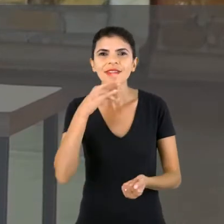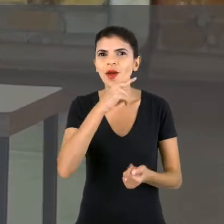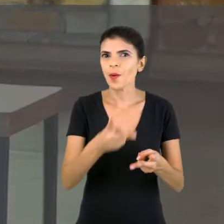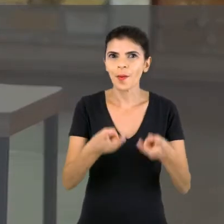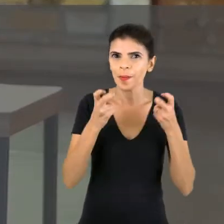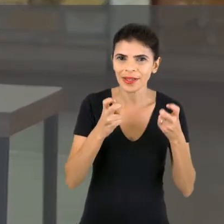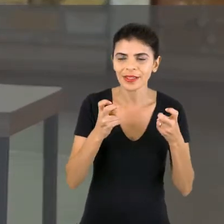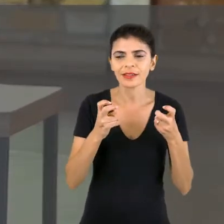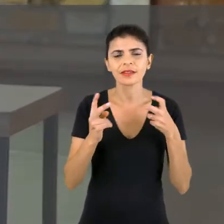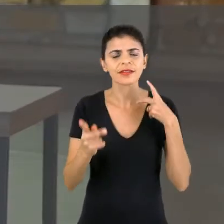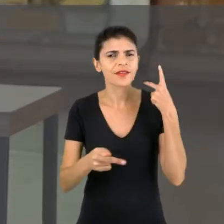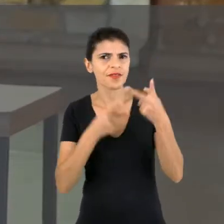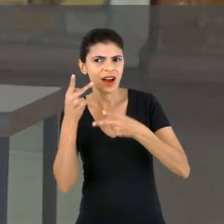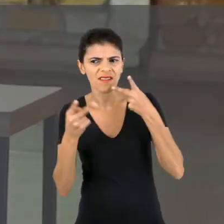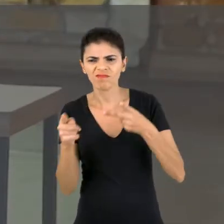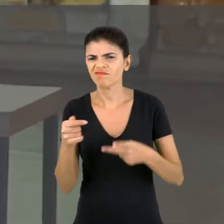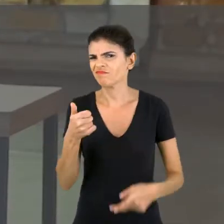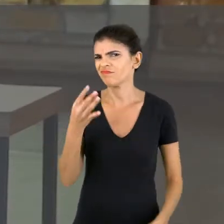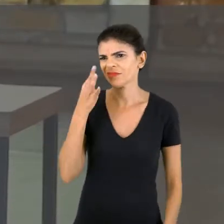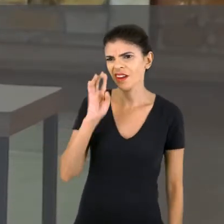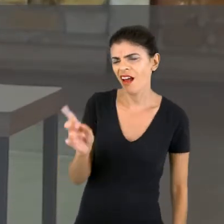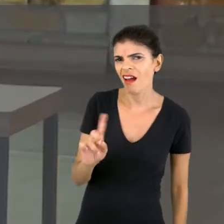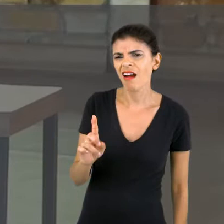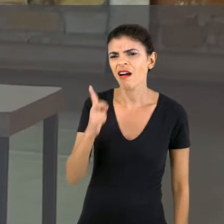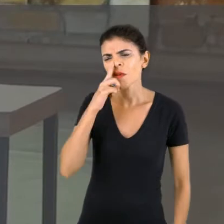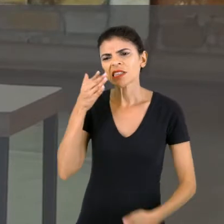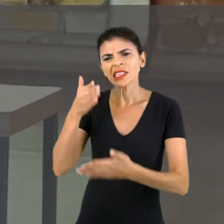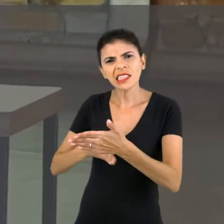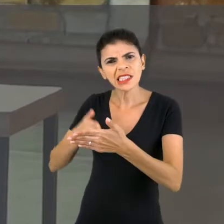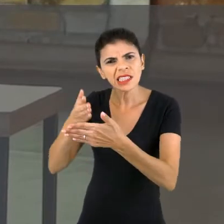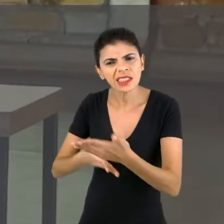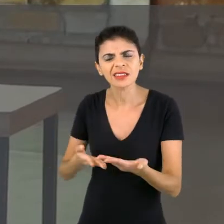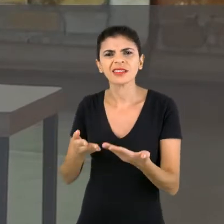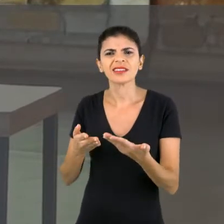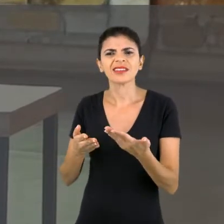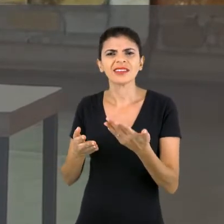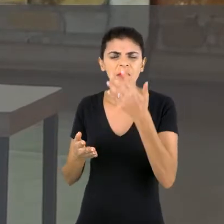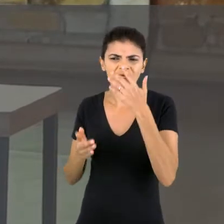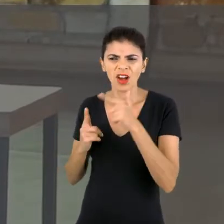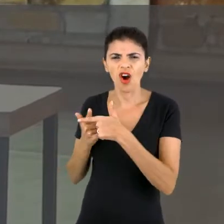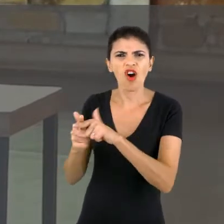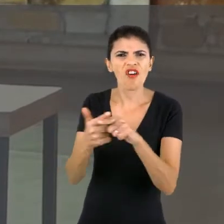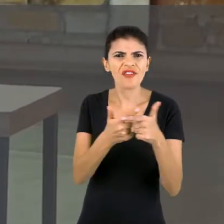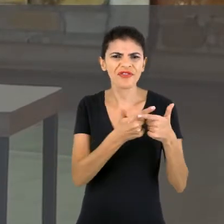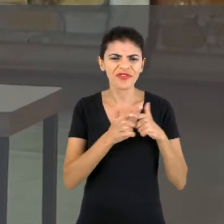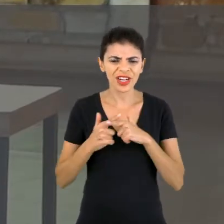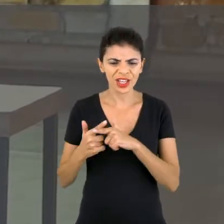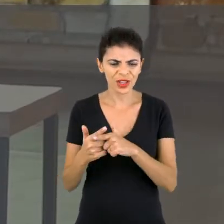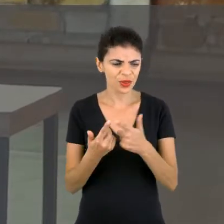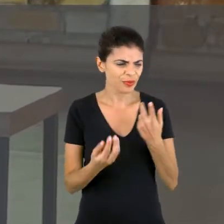E o Papo 10 era um lugar que a gente falava, pô, isso não tá legal, a gente está batendo nessa tecla, a nossa relação está entrando em